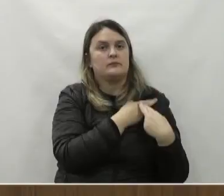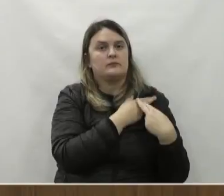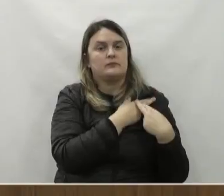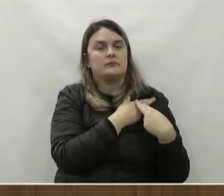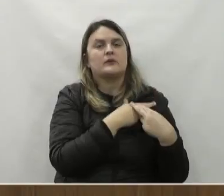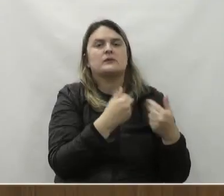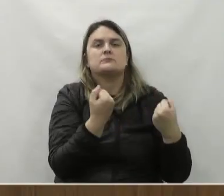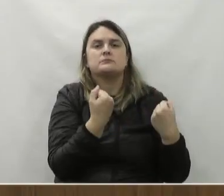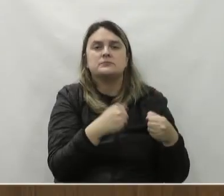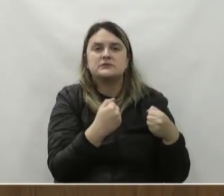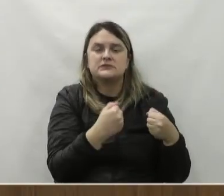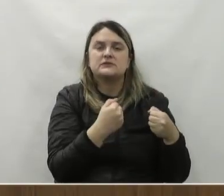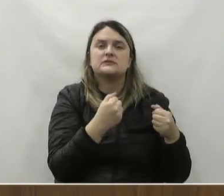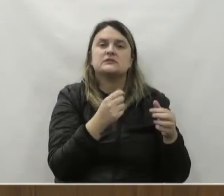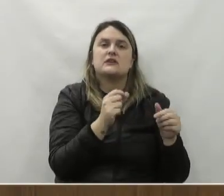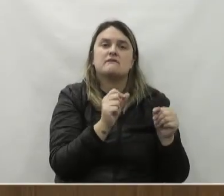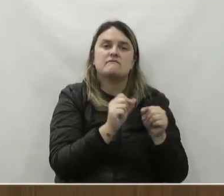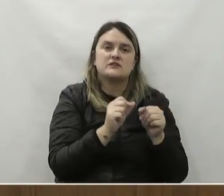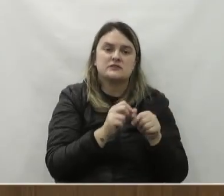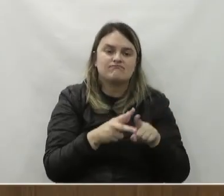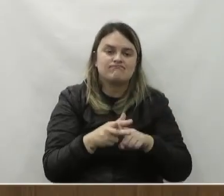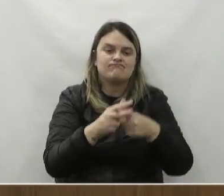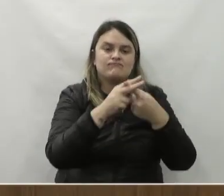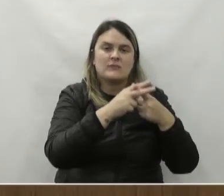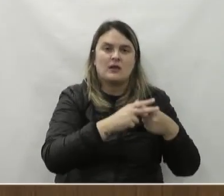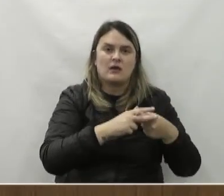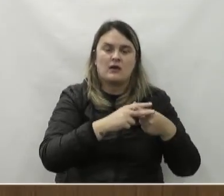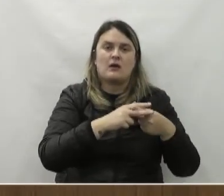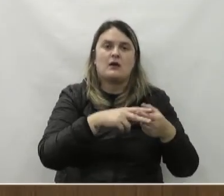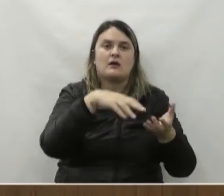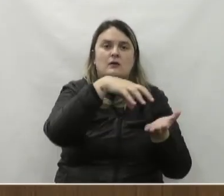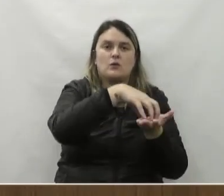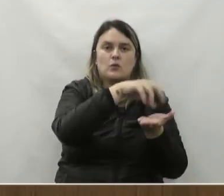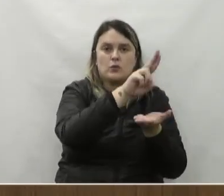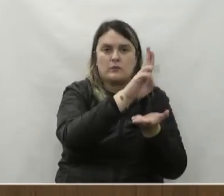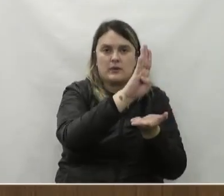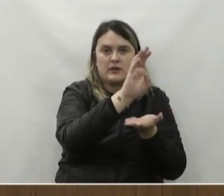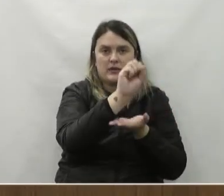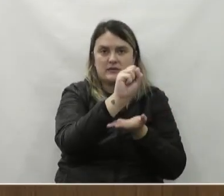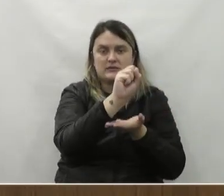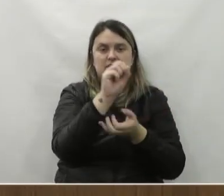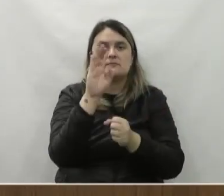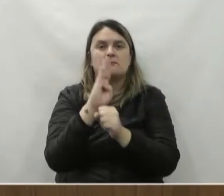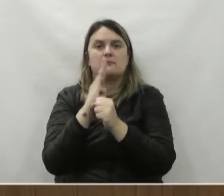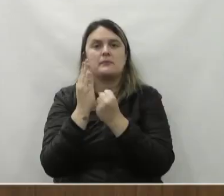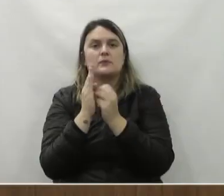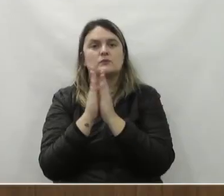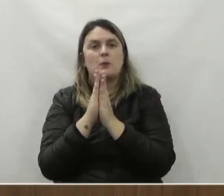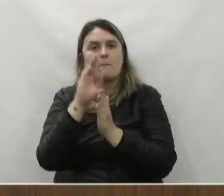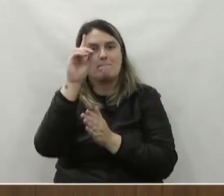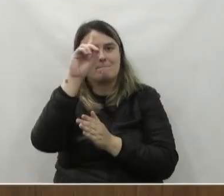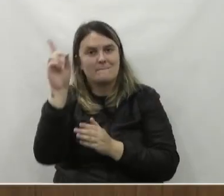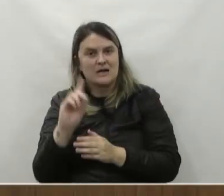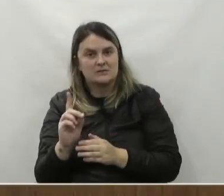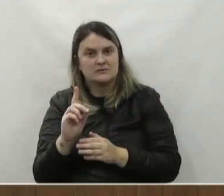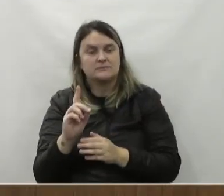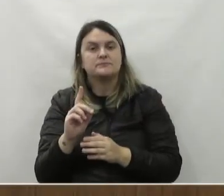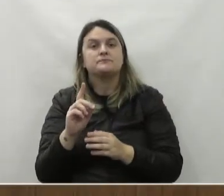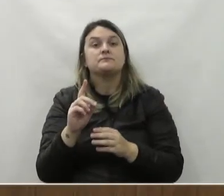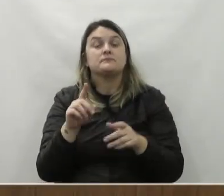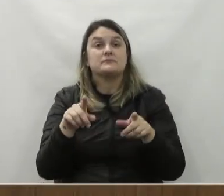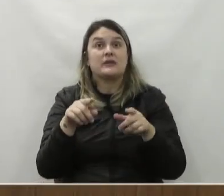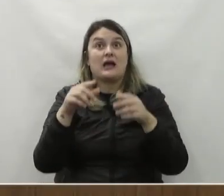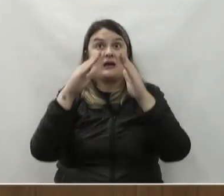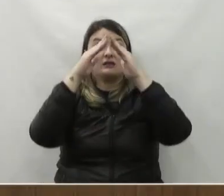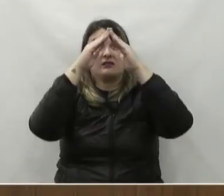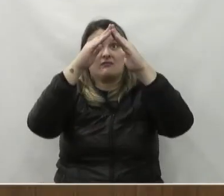sejam realizadas obras de reforma e manutenção na unidade de saúde do bairro São Brás, incluindo a correção de